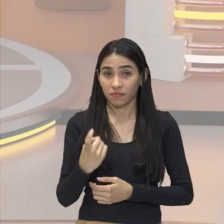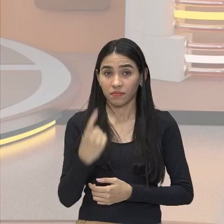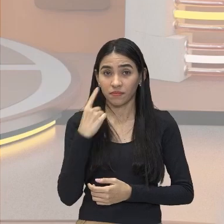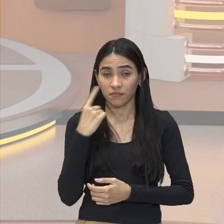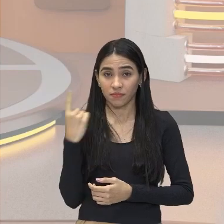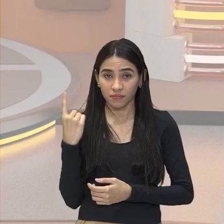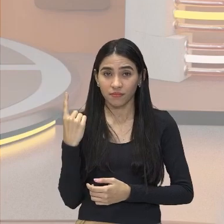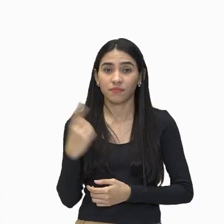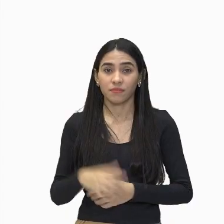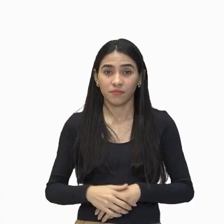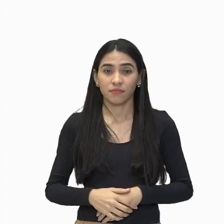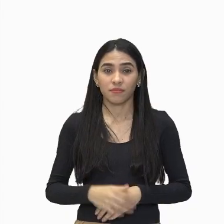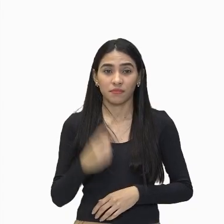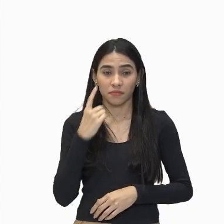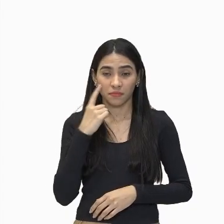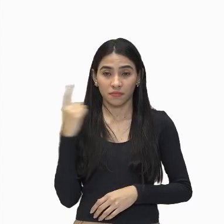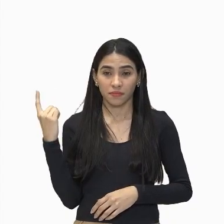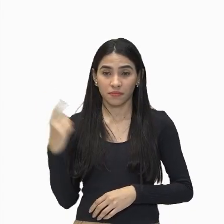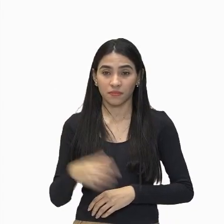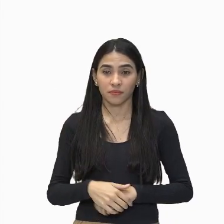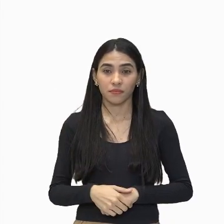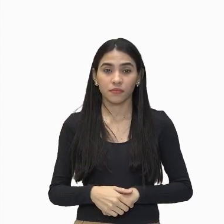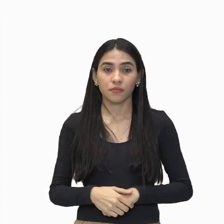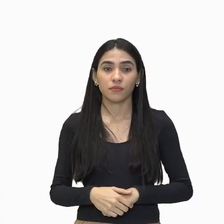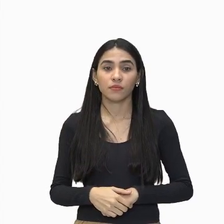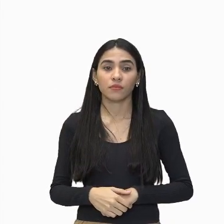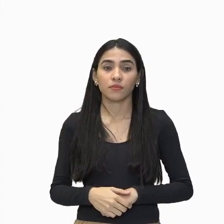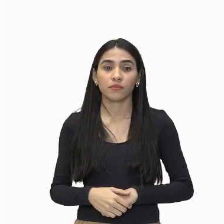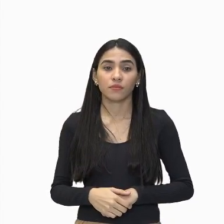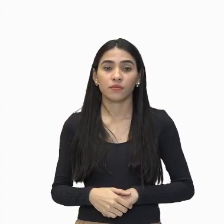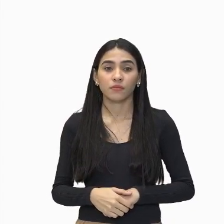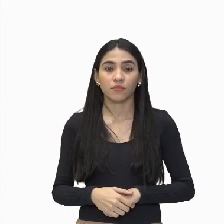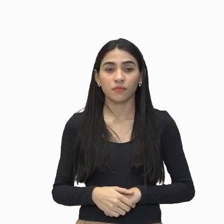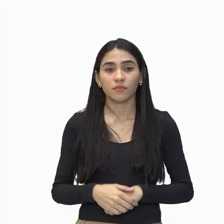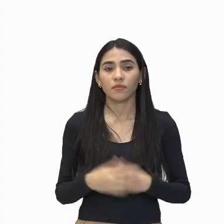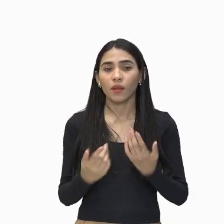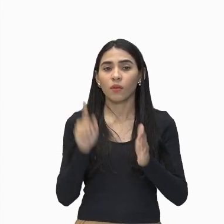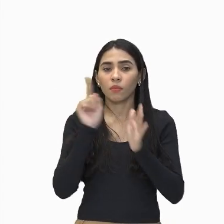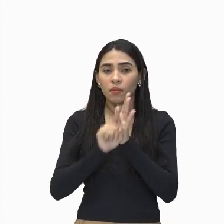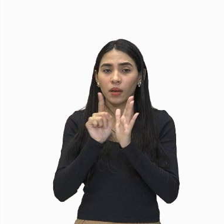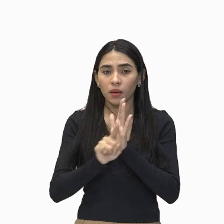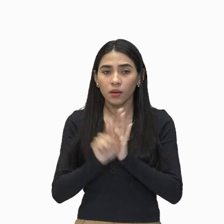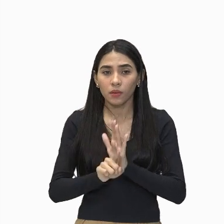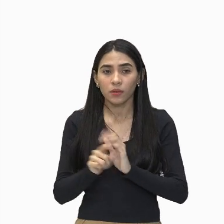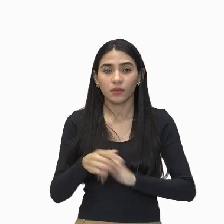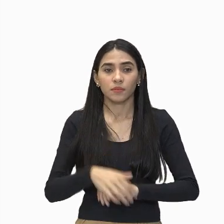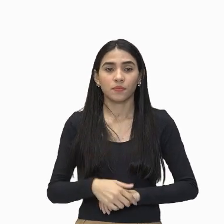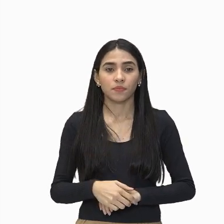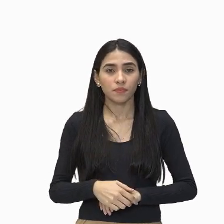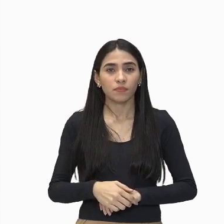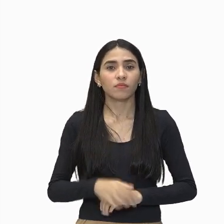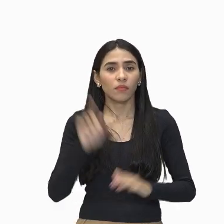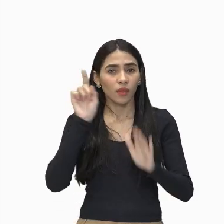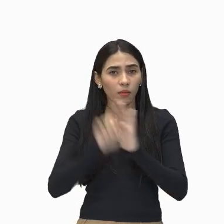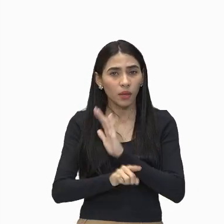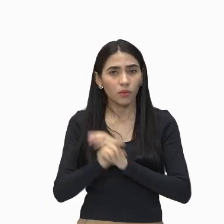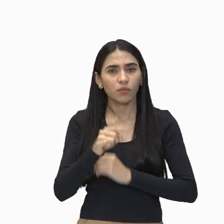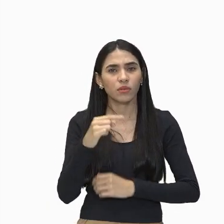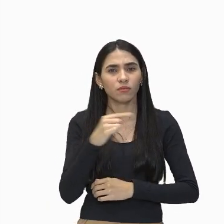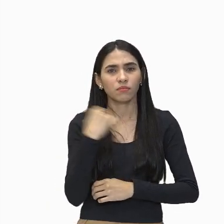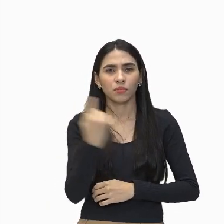Vida líquida. Vamos ver aí, olha só. Aí fica questionamento mesmo, gente, tá? Questionamento aí para